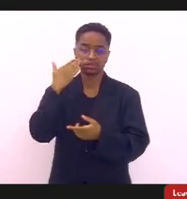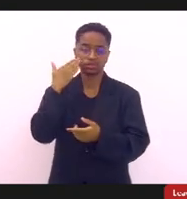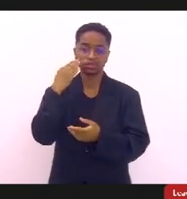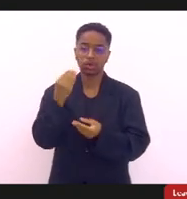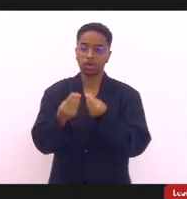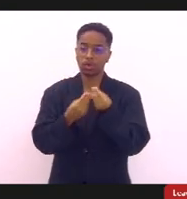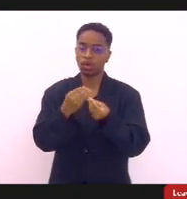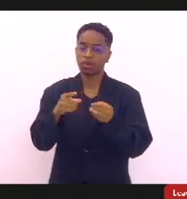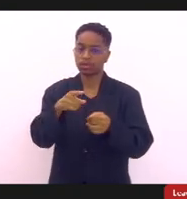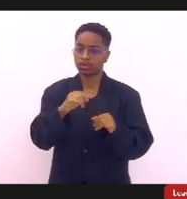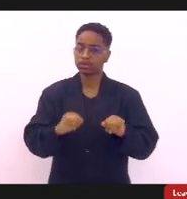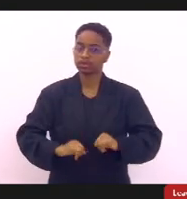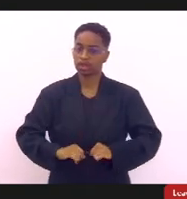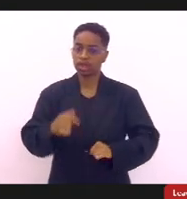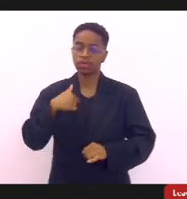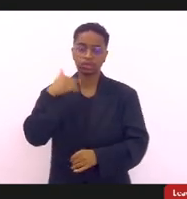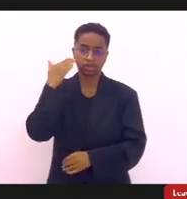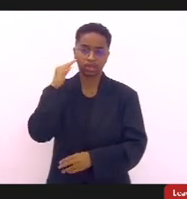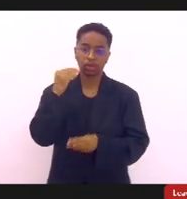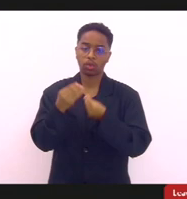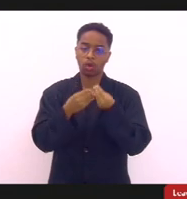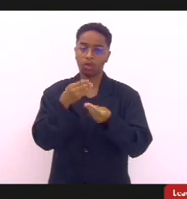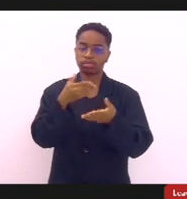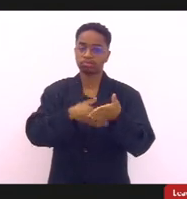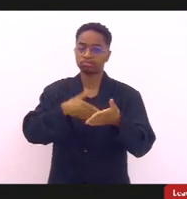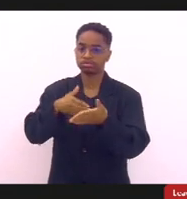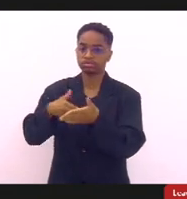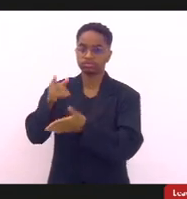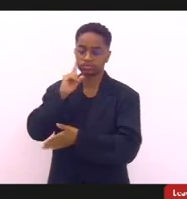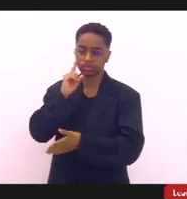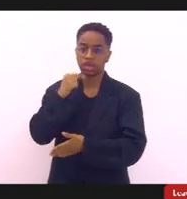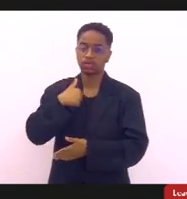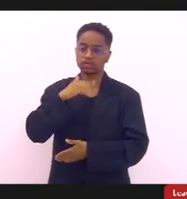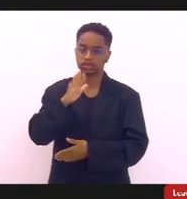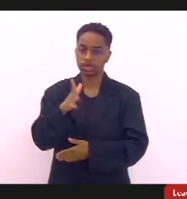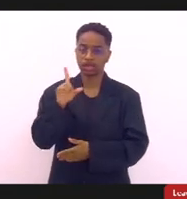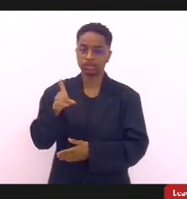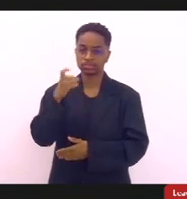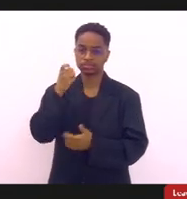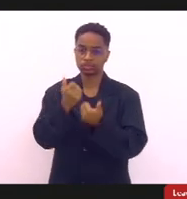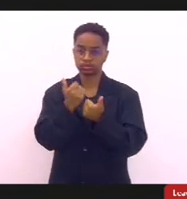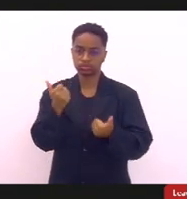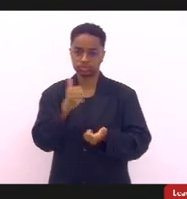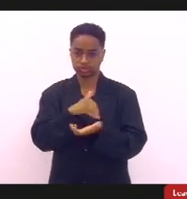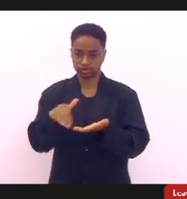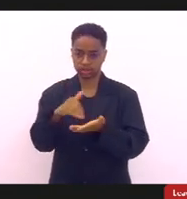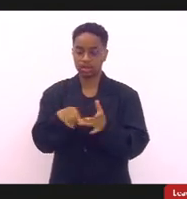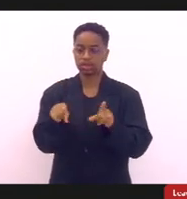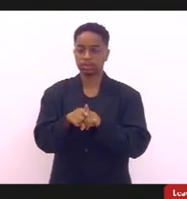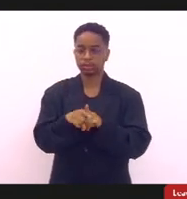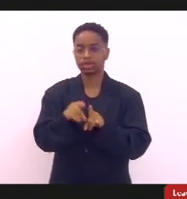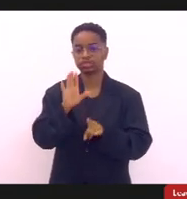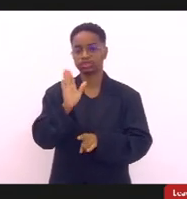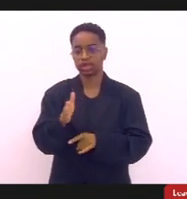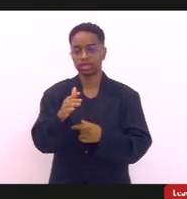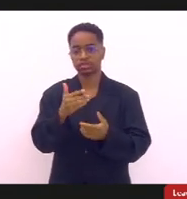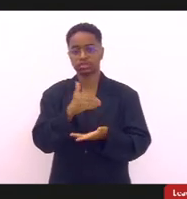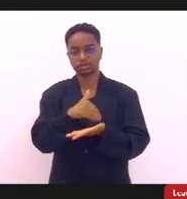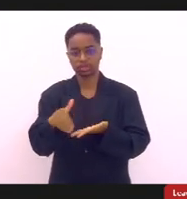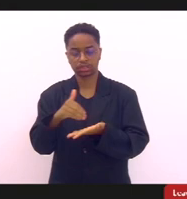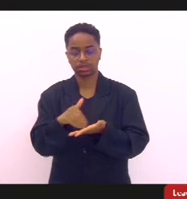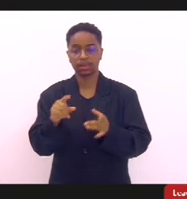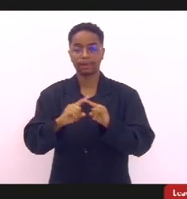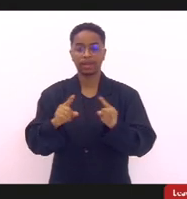eu entendo perfeitamente a dificuldade que ele enfrenta no dia a dia. Eu também já fui subsecretário, já fui secretário. A gente acaba em alguns momentos